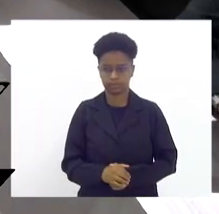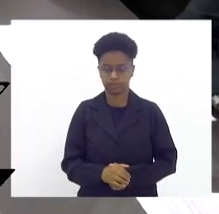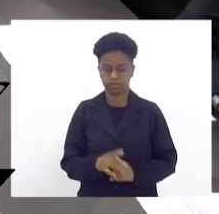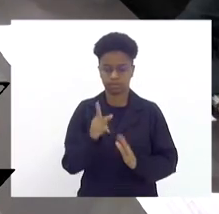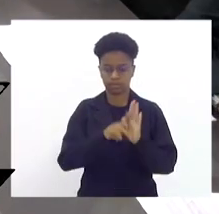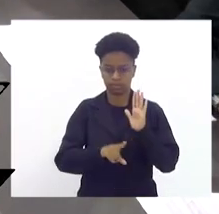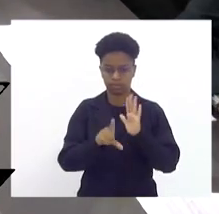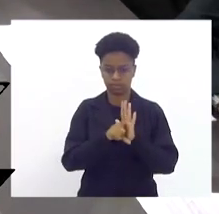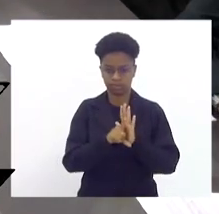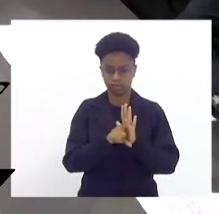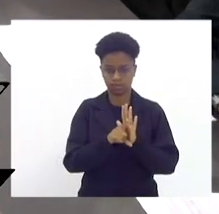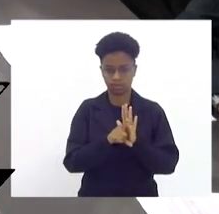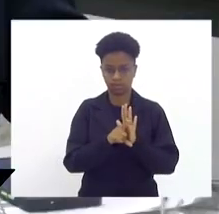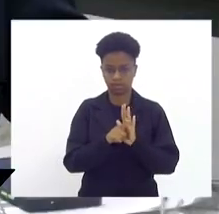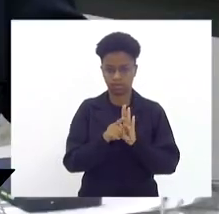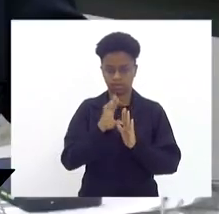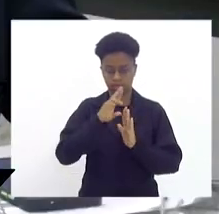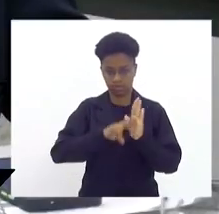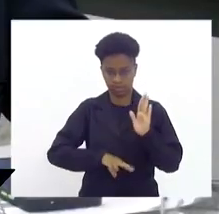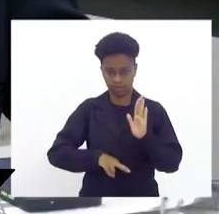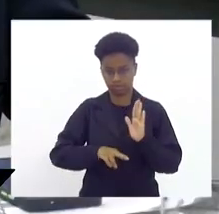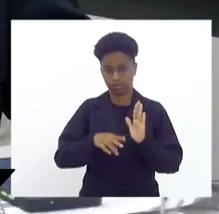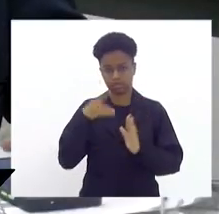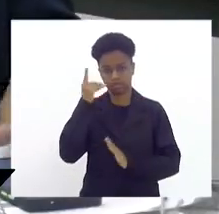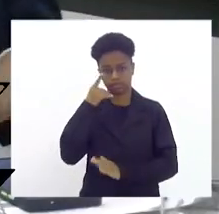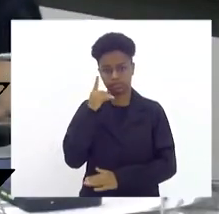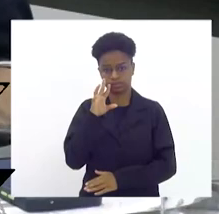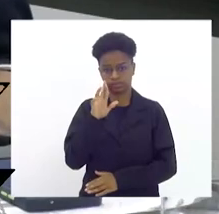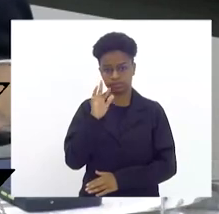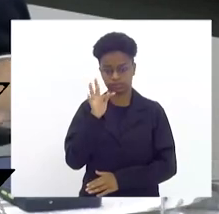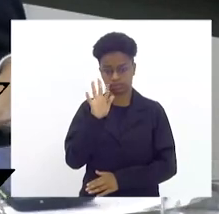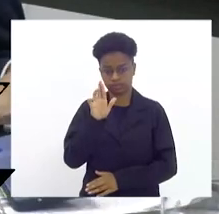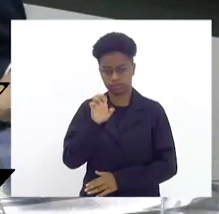Projeto de lei de relatoria ainda do deputado Fred Pacheco,